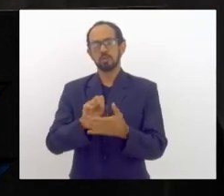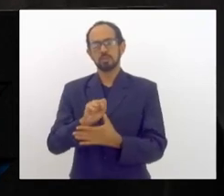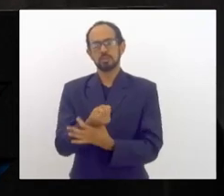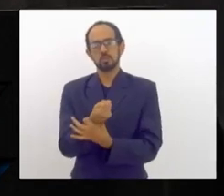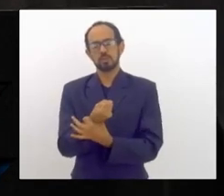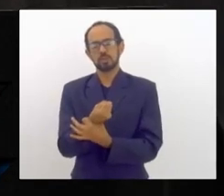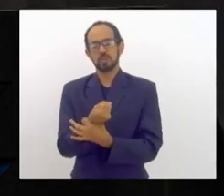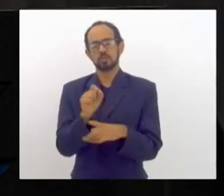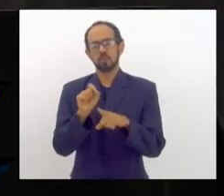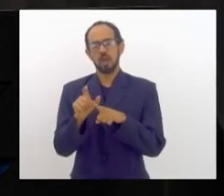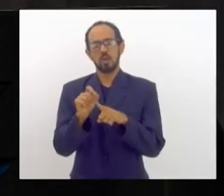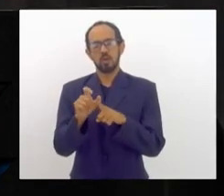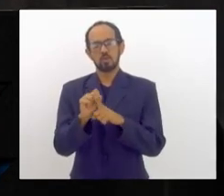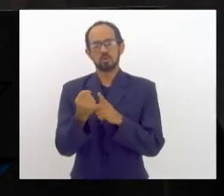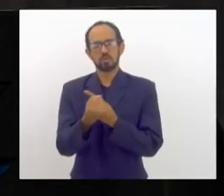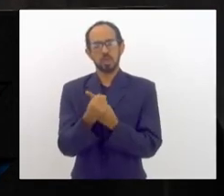governador.